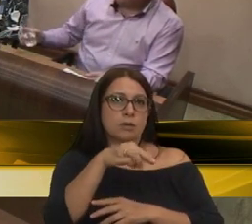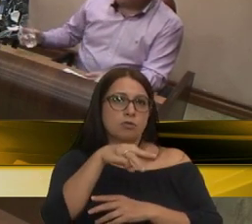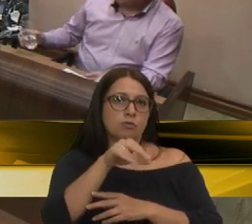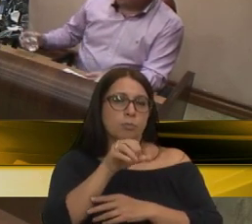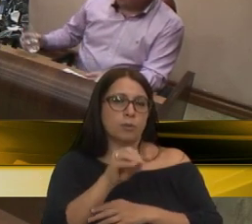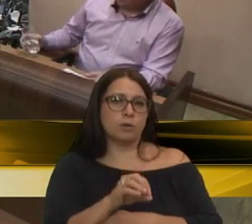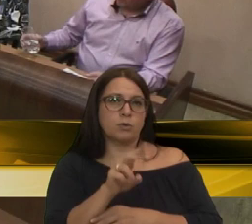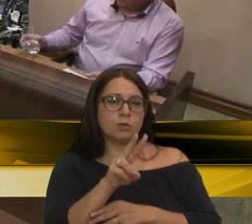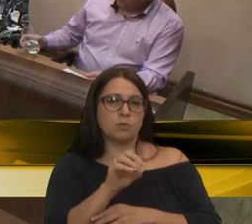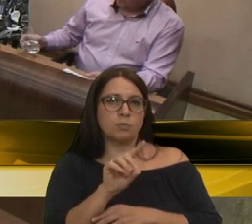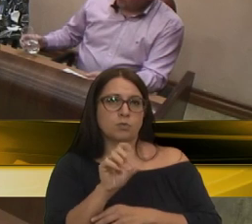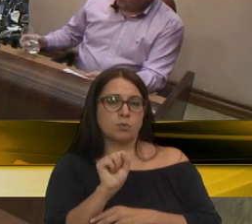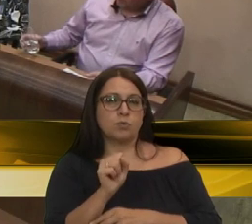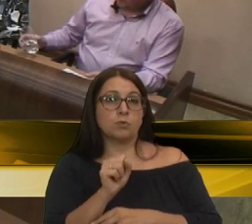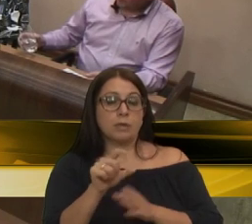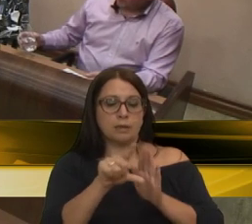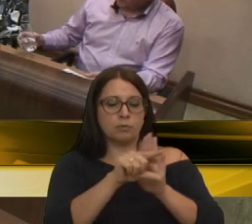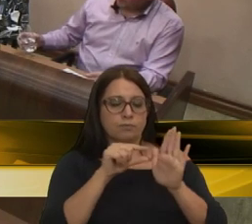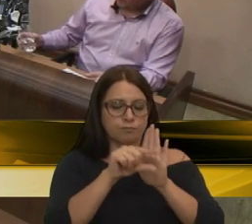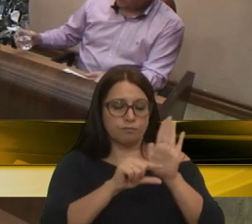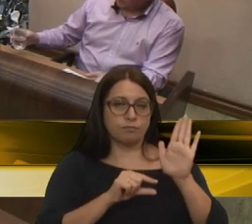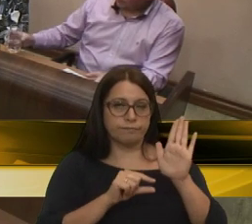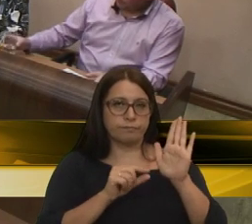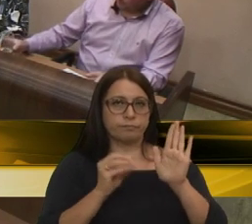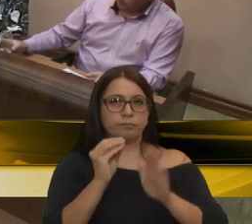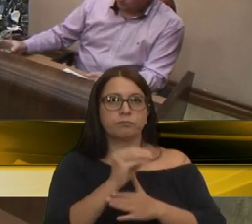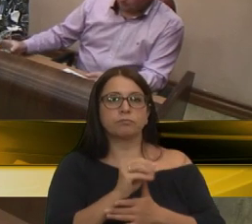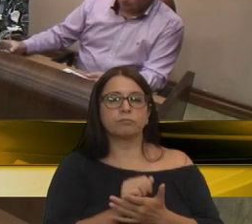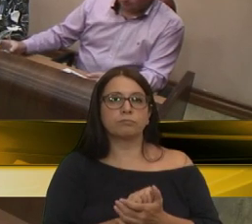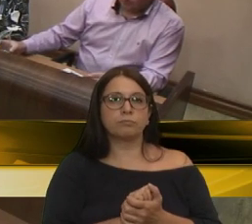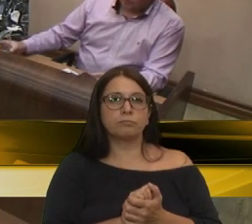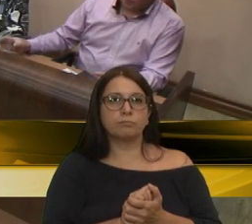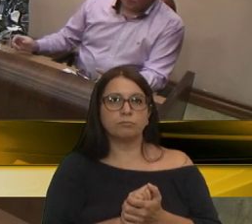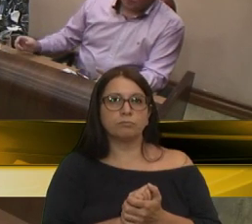2018, relevam os seguintes trechos, que